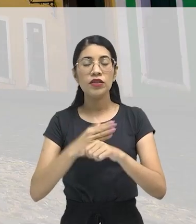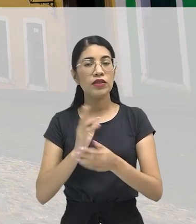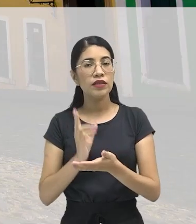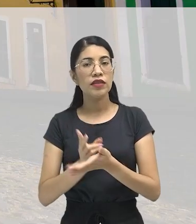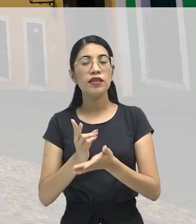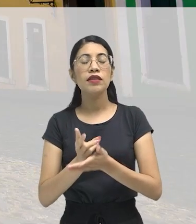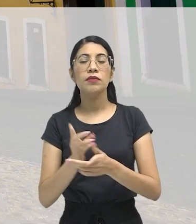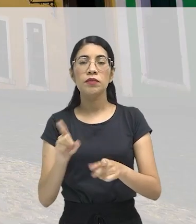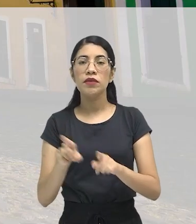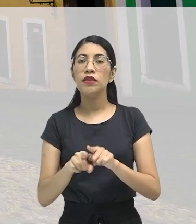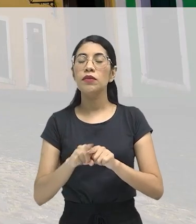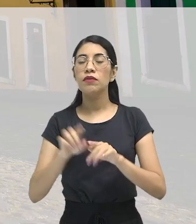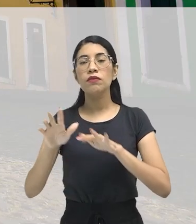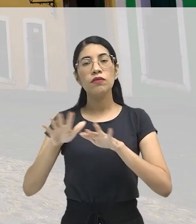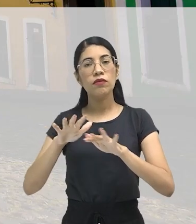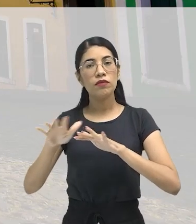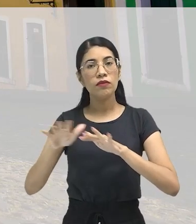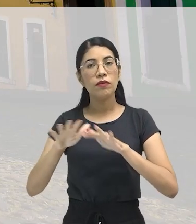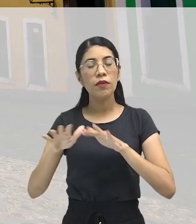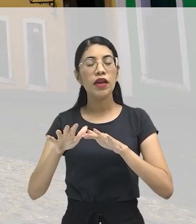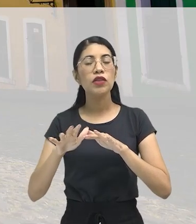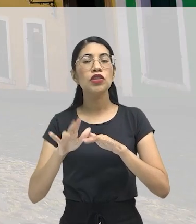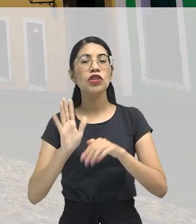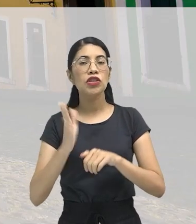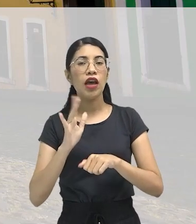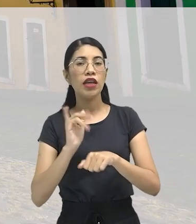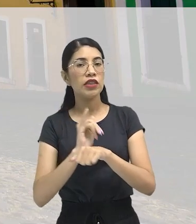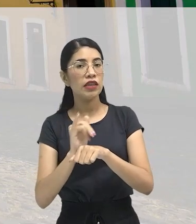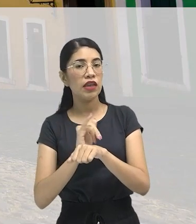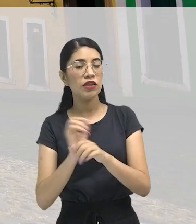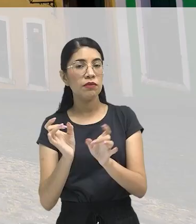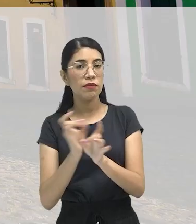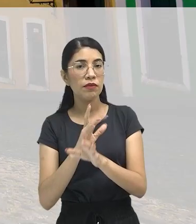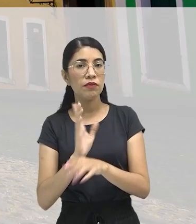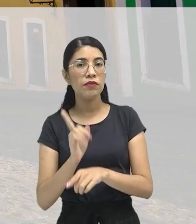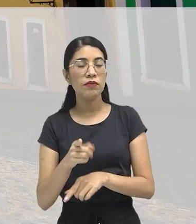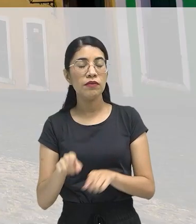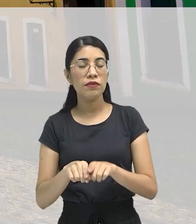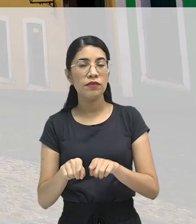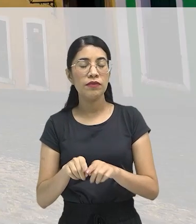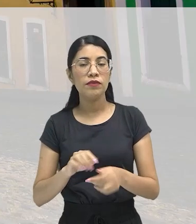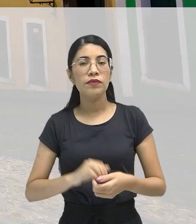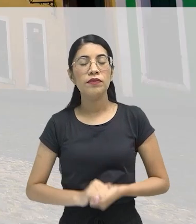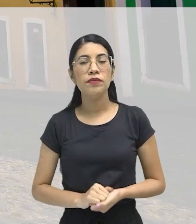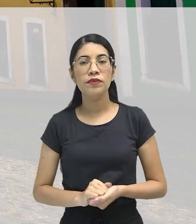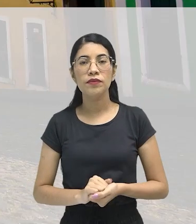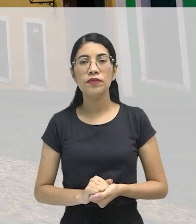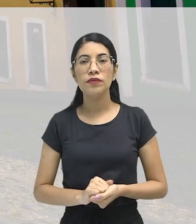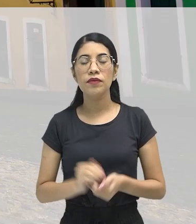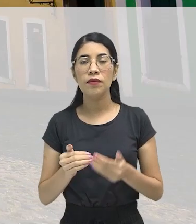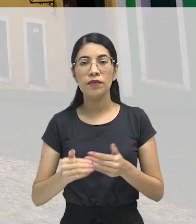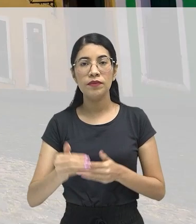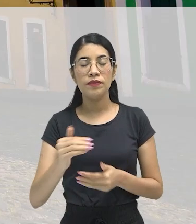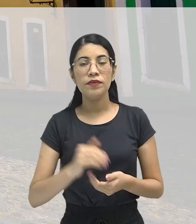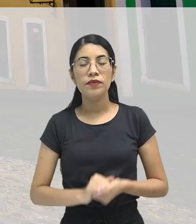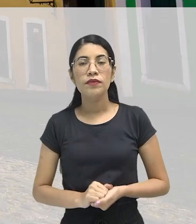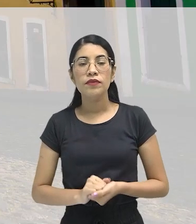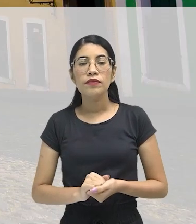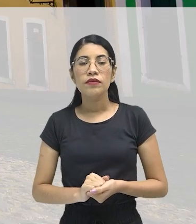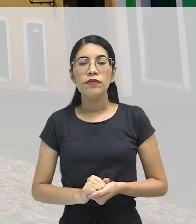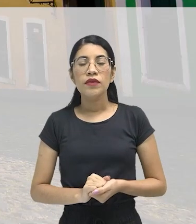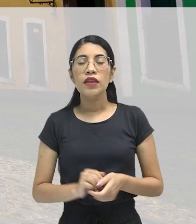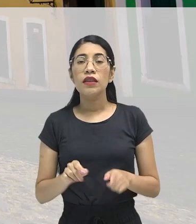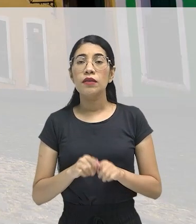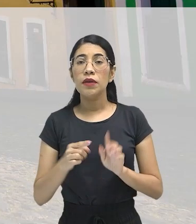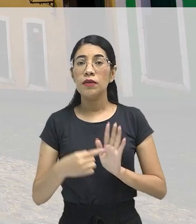esses movimentos calculados e precisos, tá bom? Prosseguindo um pouco mais, eu